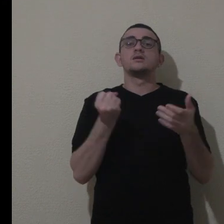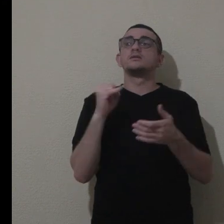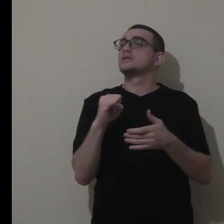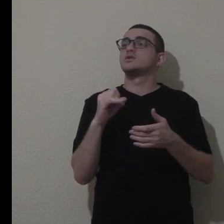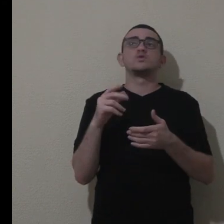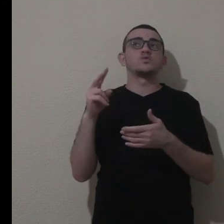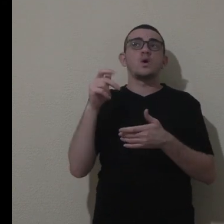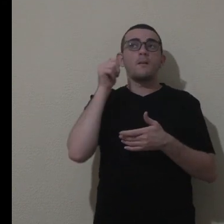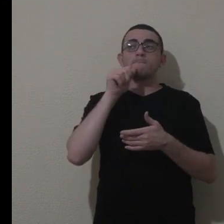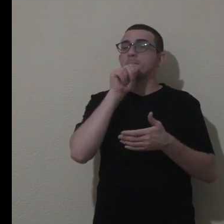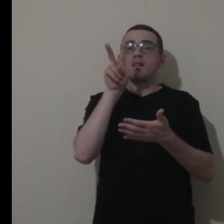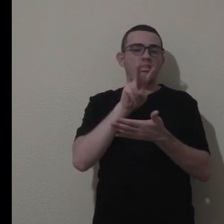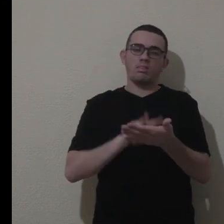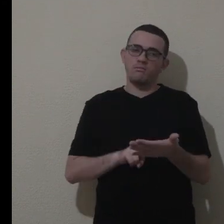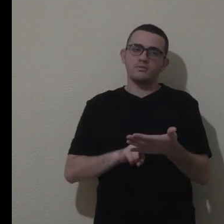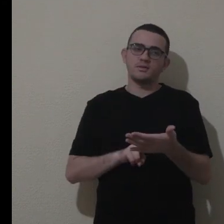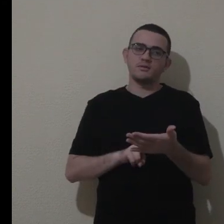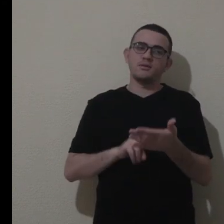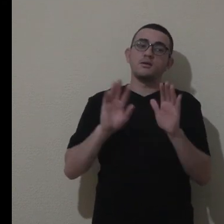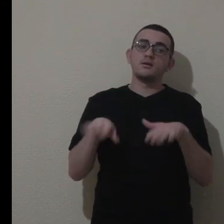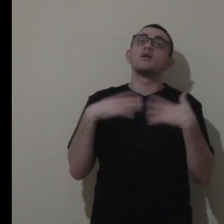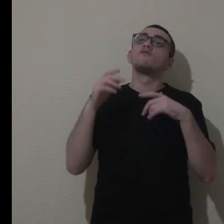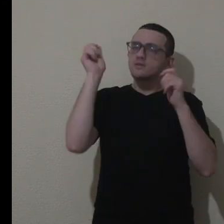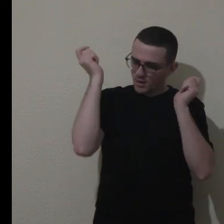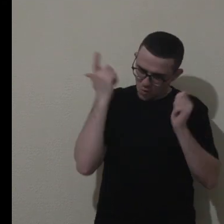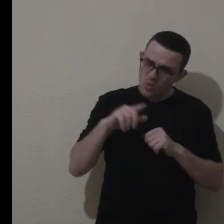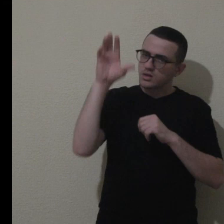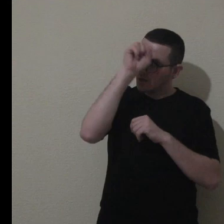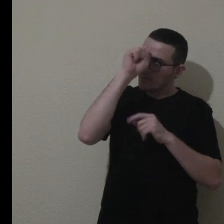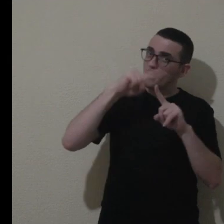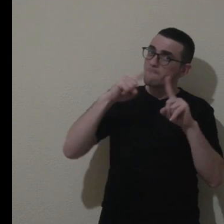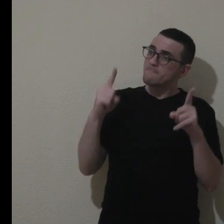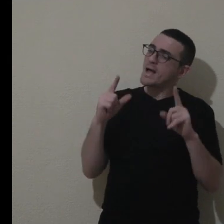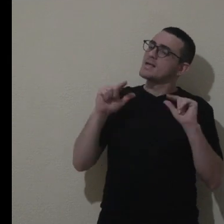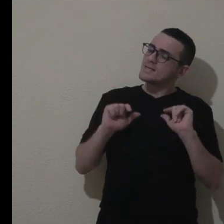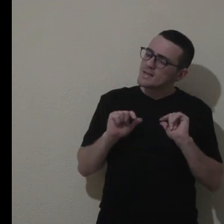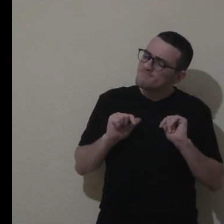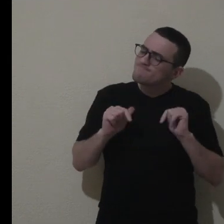a tua mãe não lia, né? Então, você vai aprender, mas às